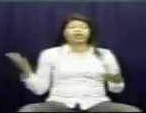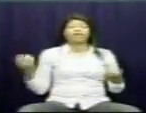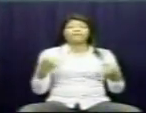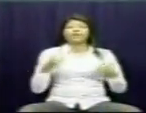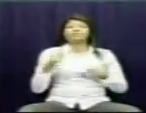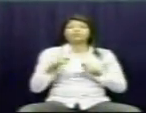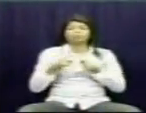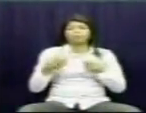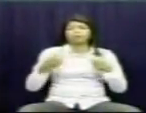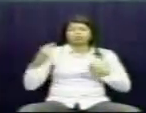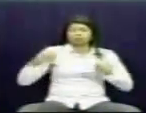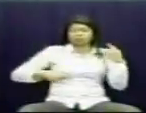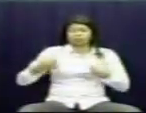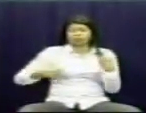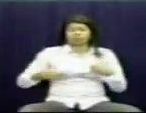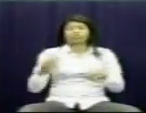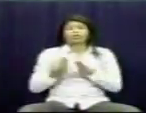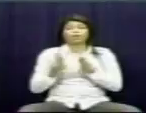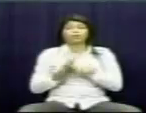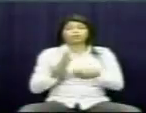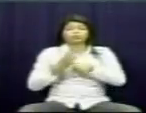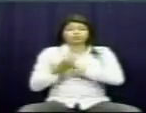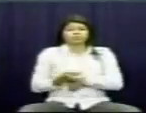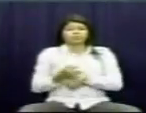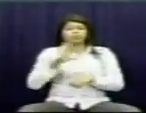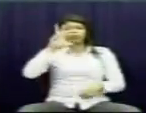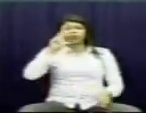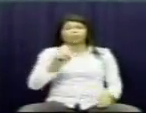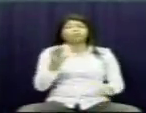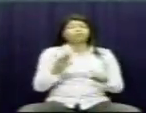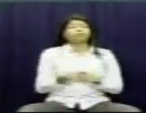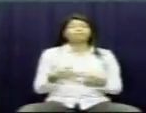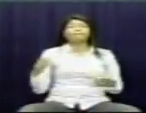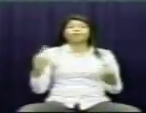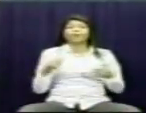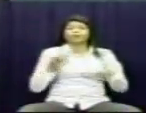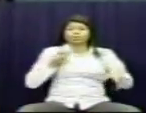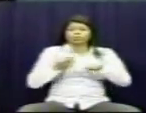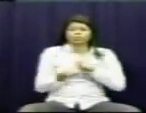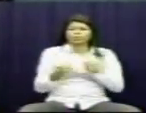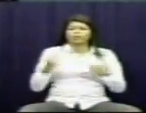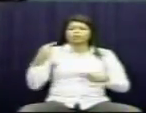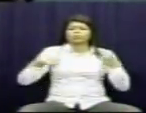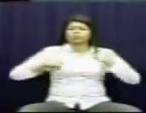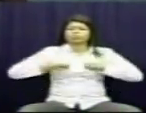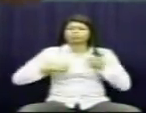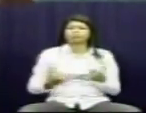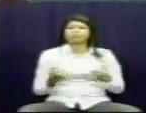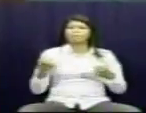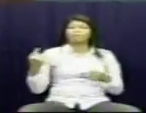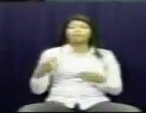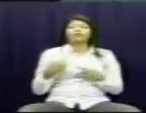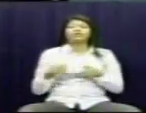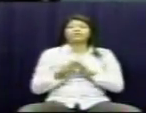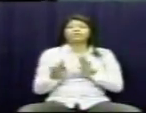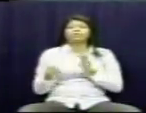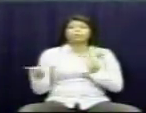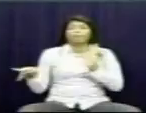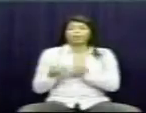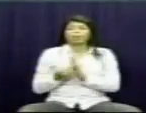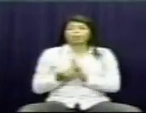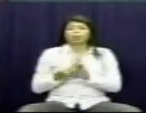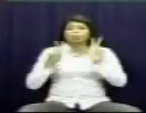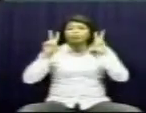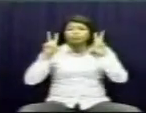dialogar com a universidade no sentido de formar médicos com conhecimento, com especialização básica